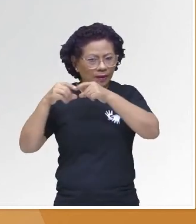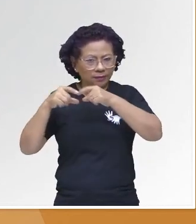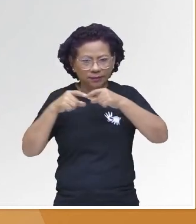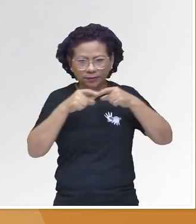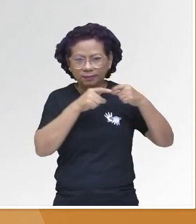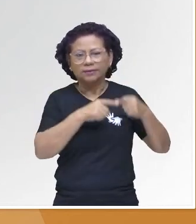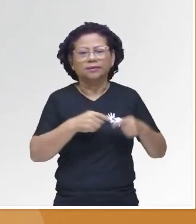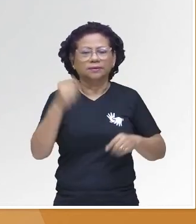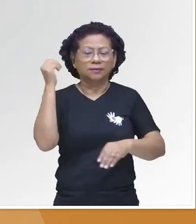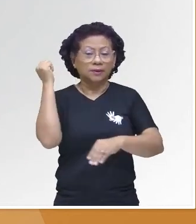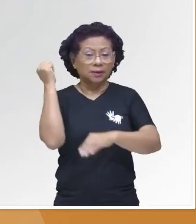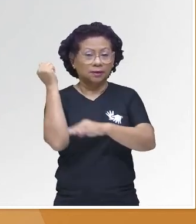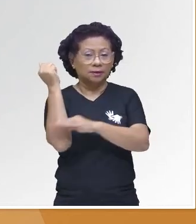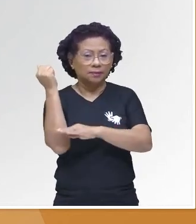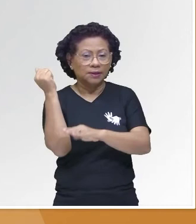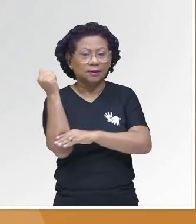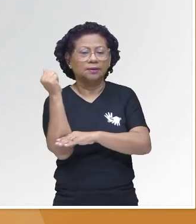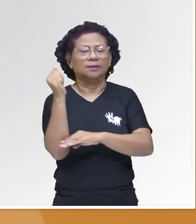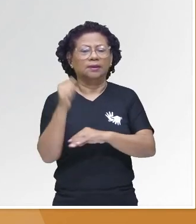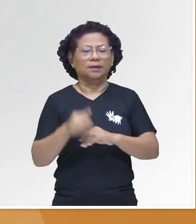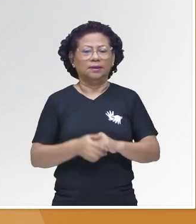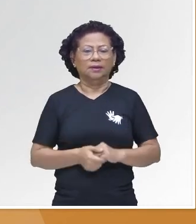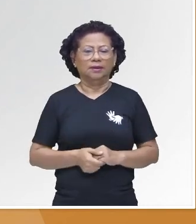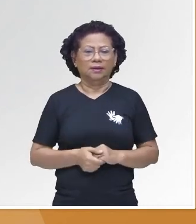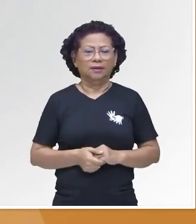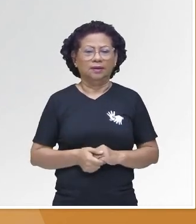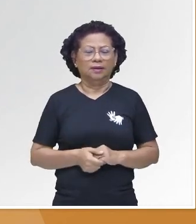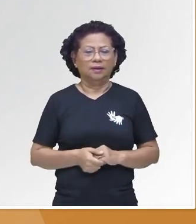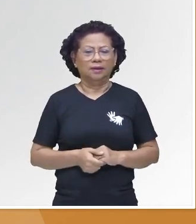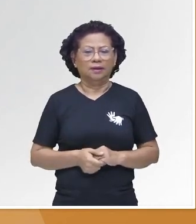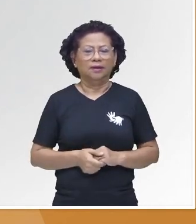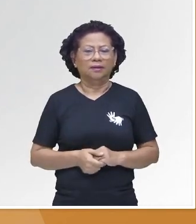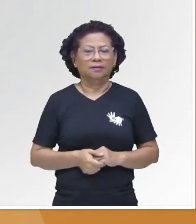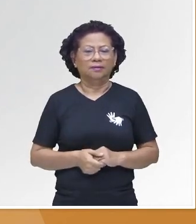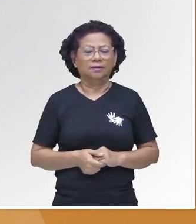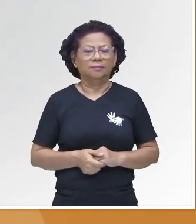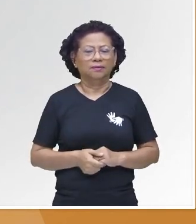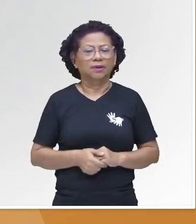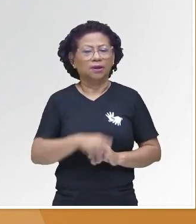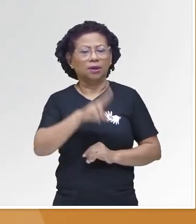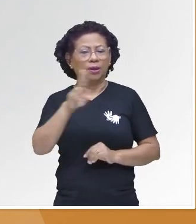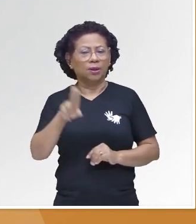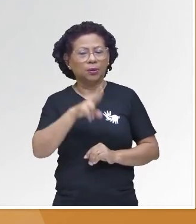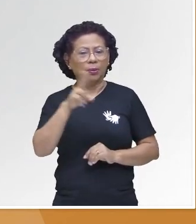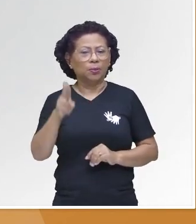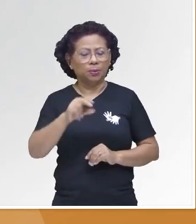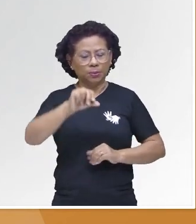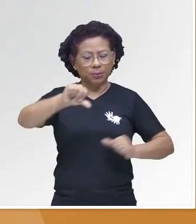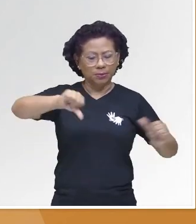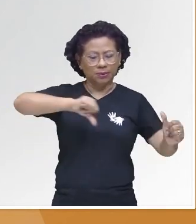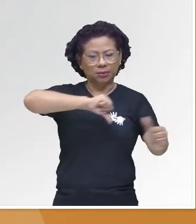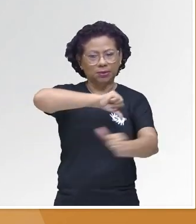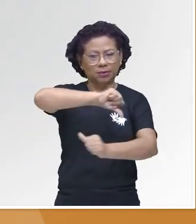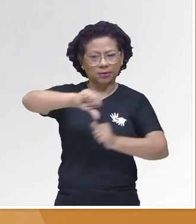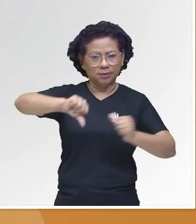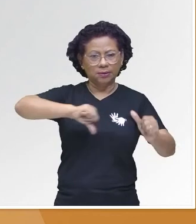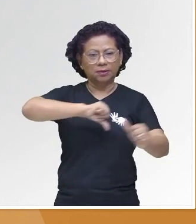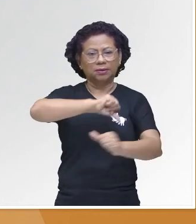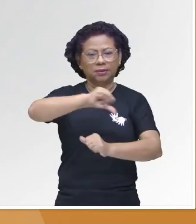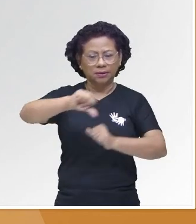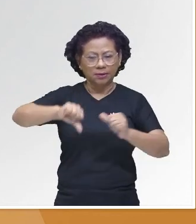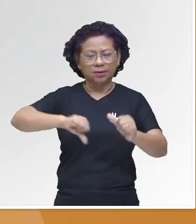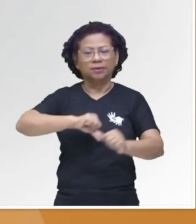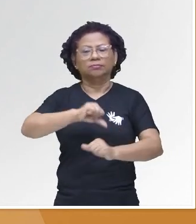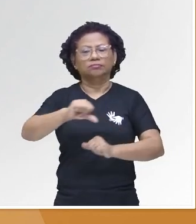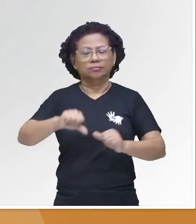né, as oleaginosas, por exemplo. E aí, através disso, dessa transformação, né, dessa